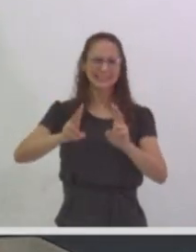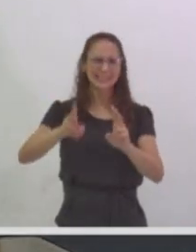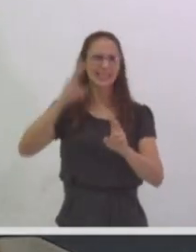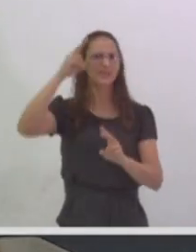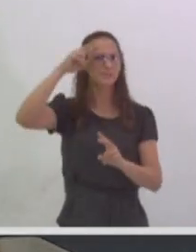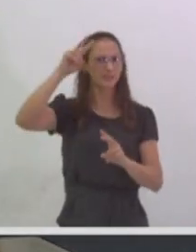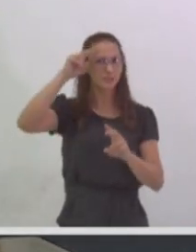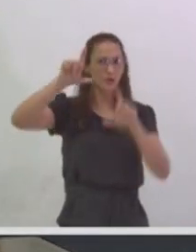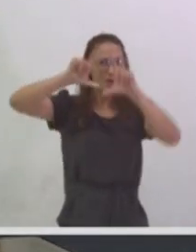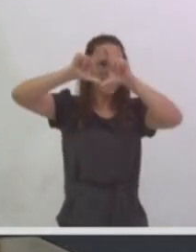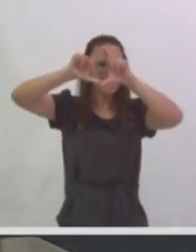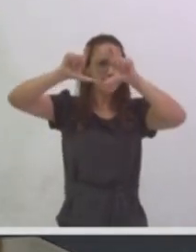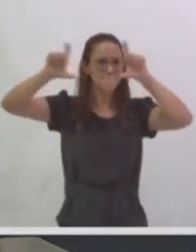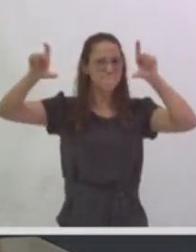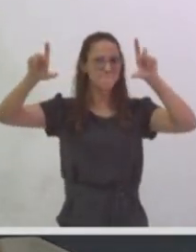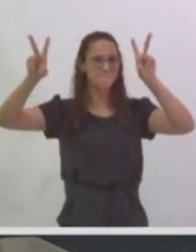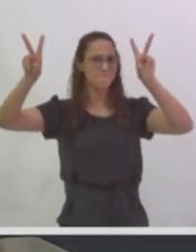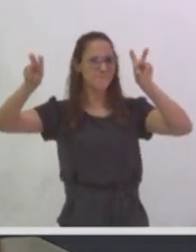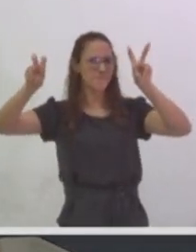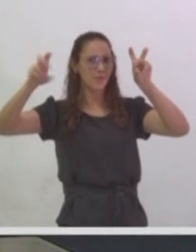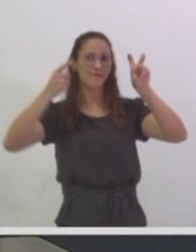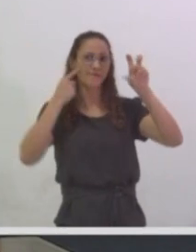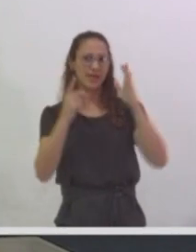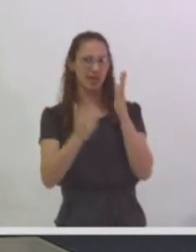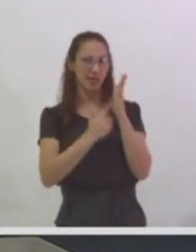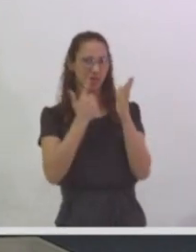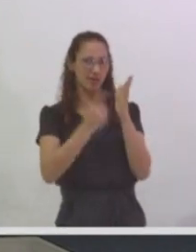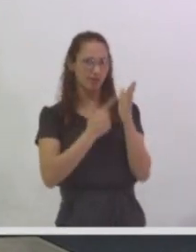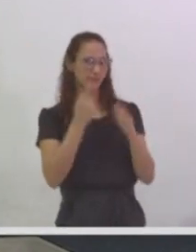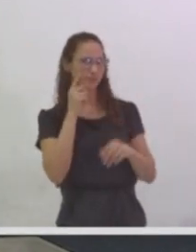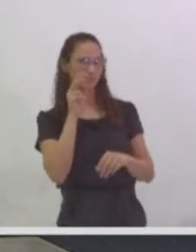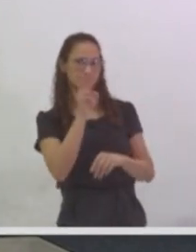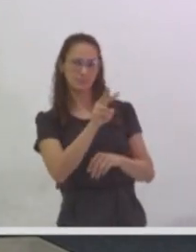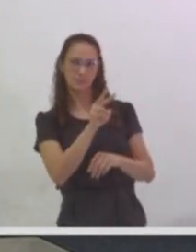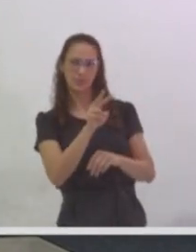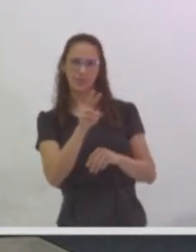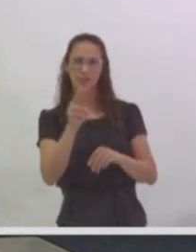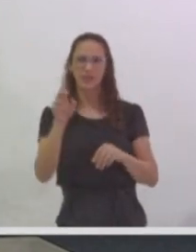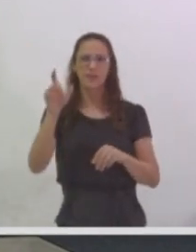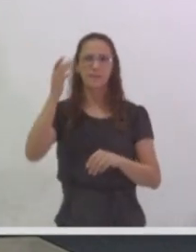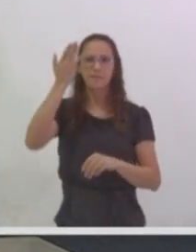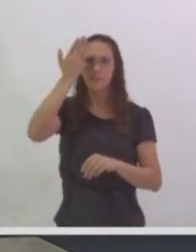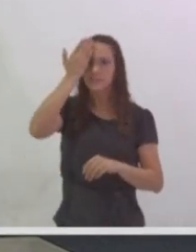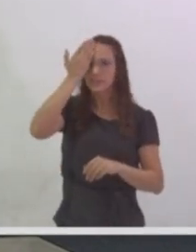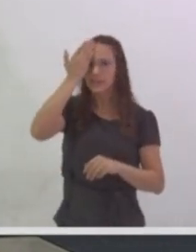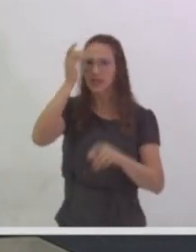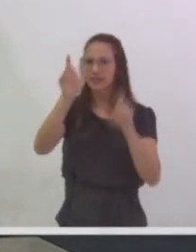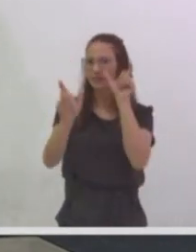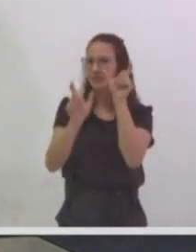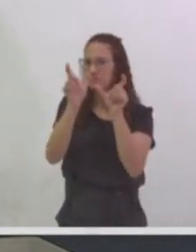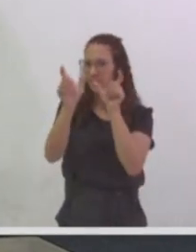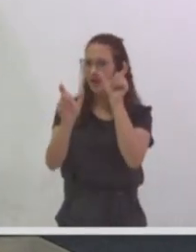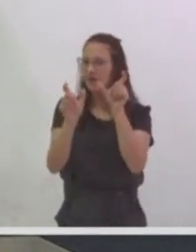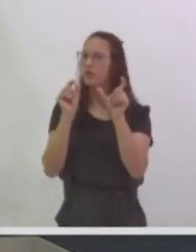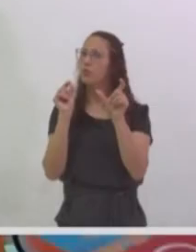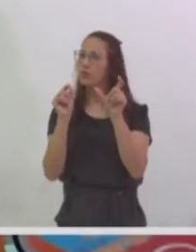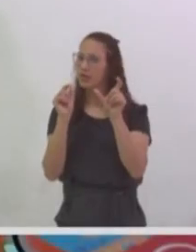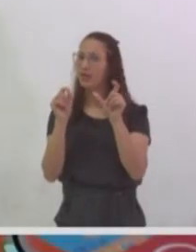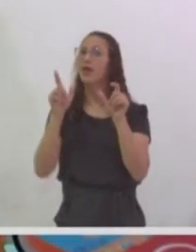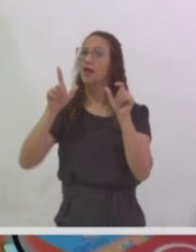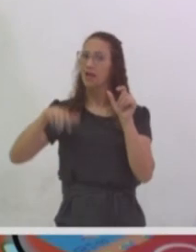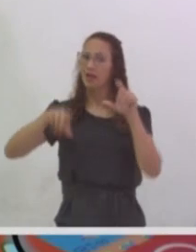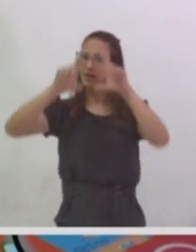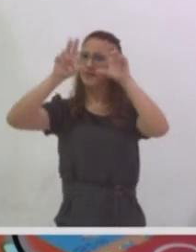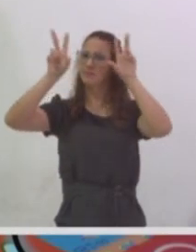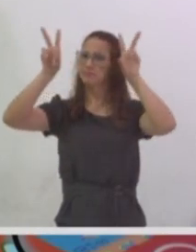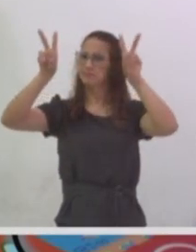vê esse livro aqui, você está vendo Pirata de Palavras. Esse é o título da história, tá? Olha para a tela agora. Tá vendo